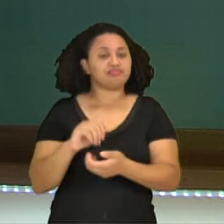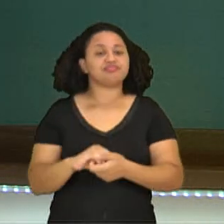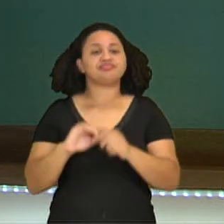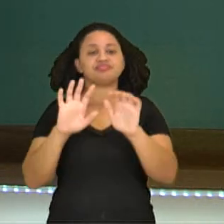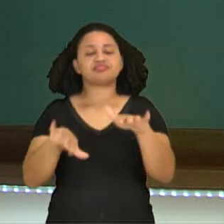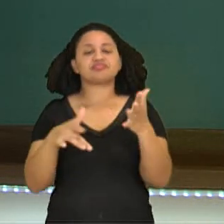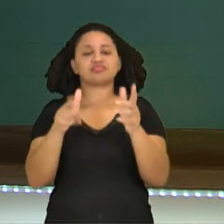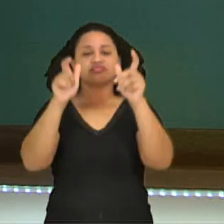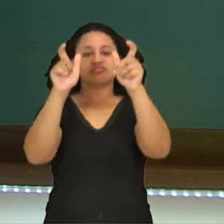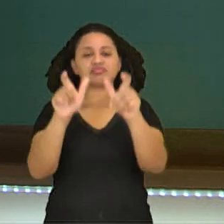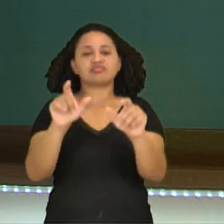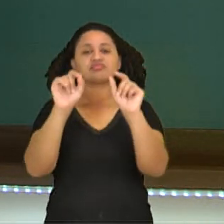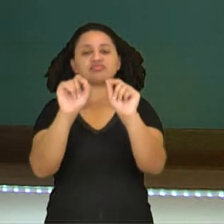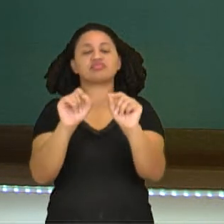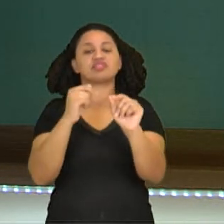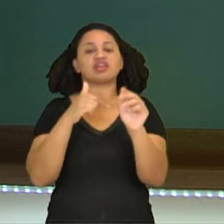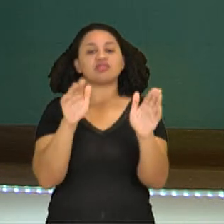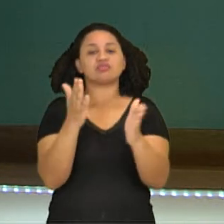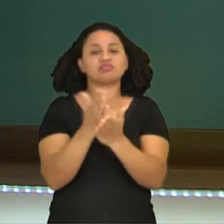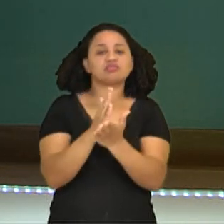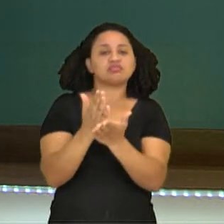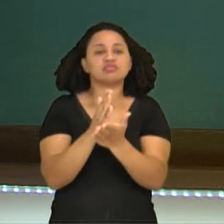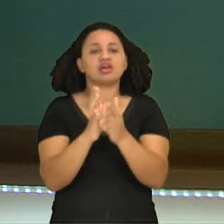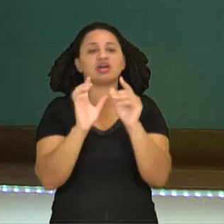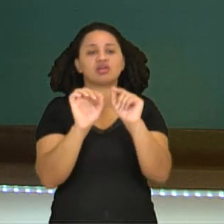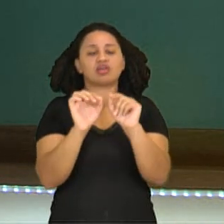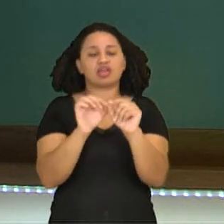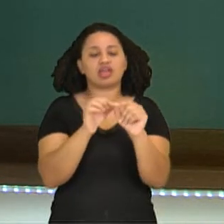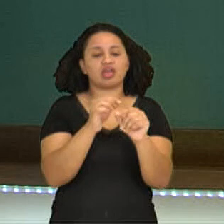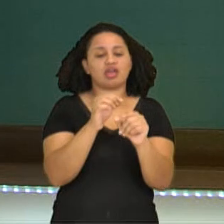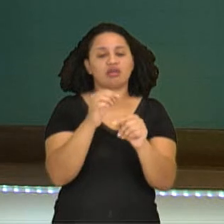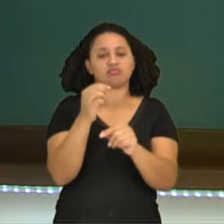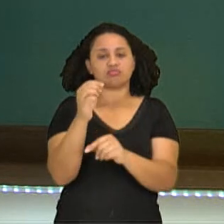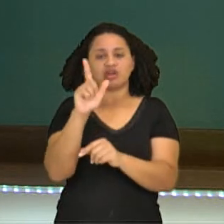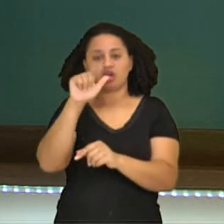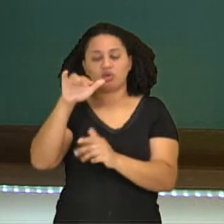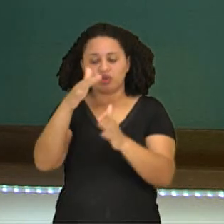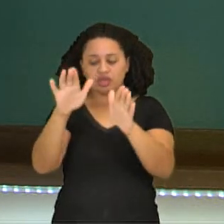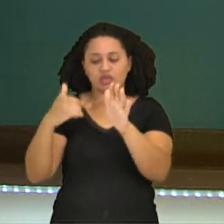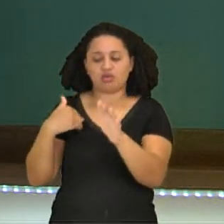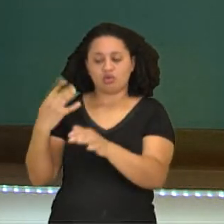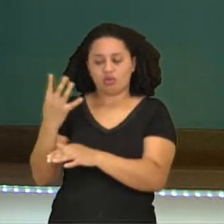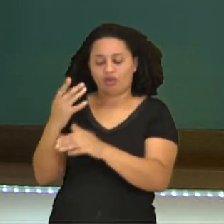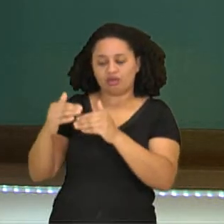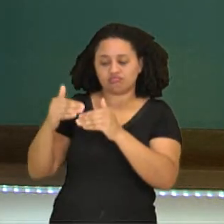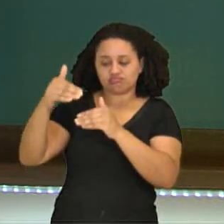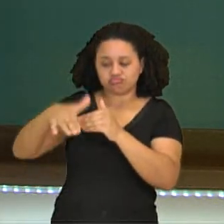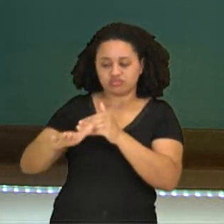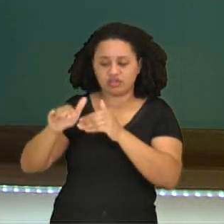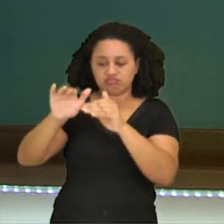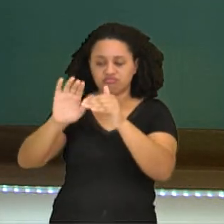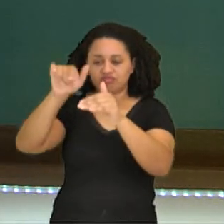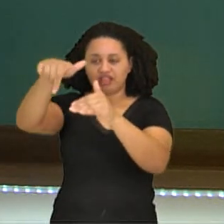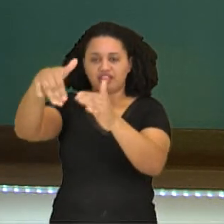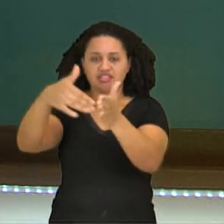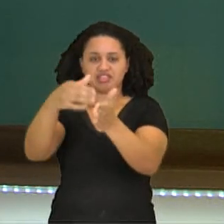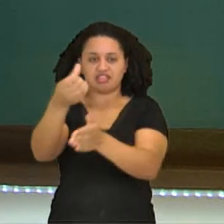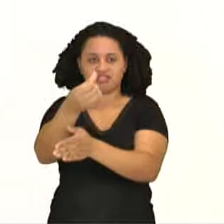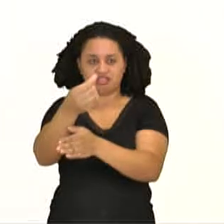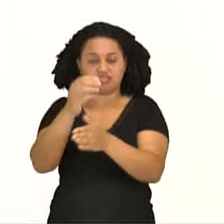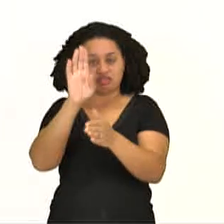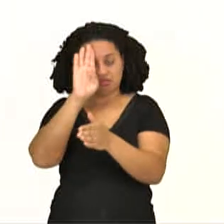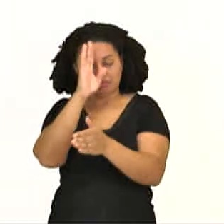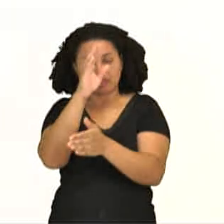nessa região, entre a terceira, a quarta catarata e a sexta, ficam as principais cidades. Kerma,